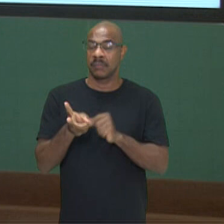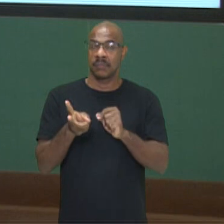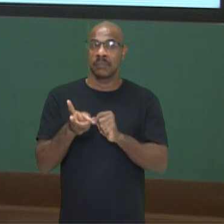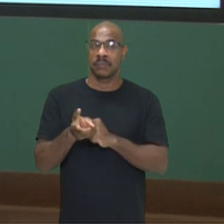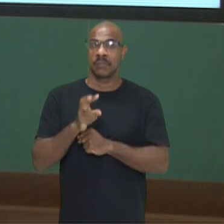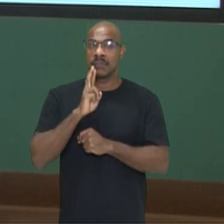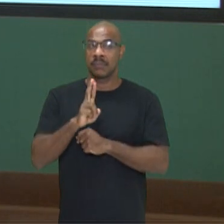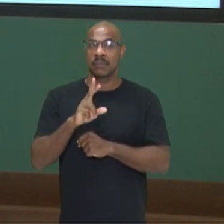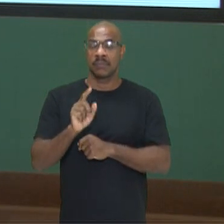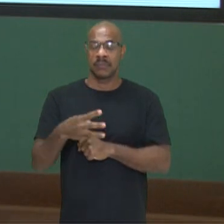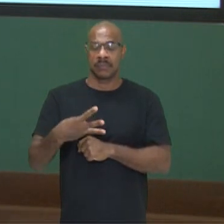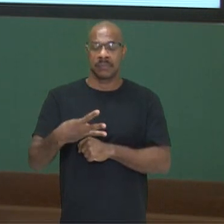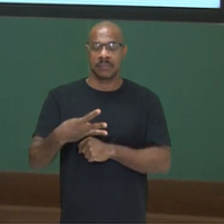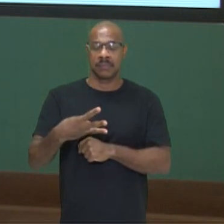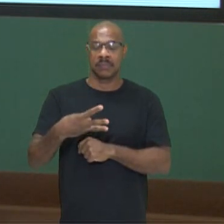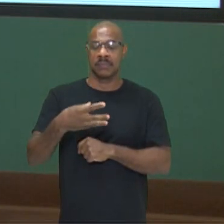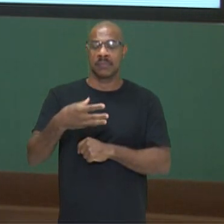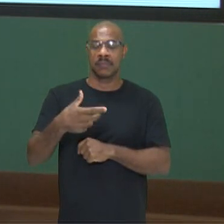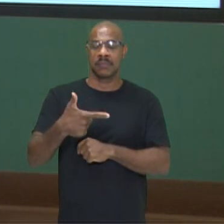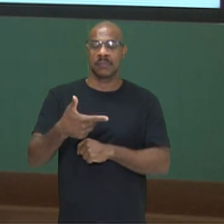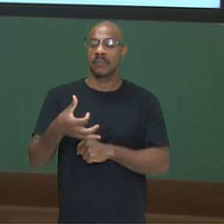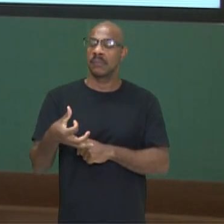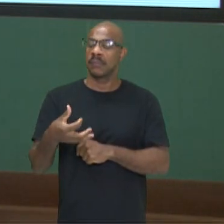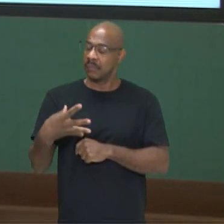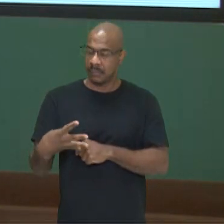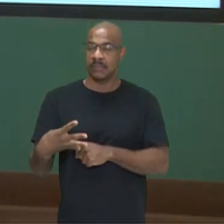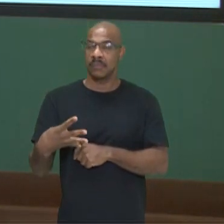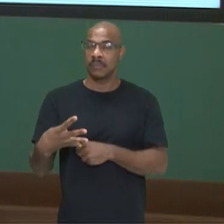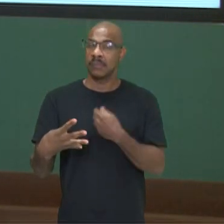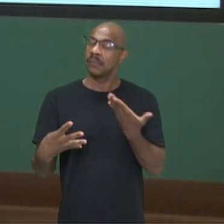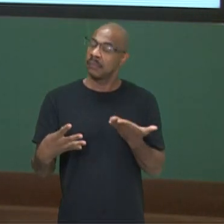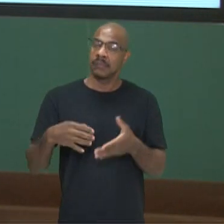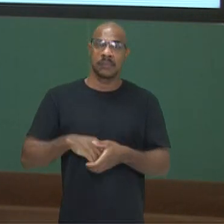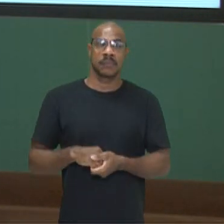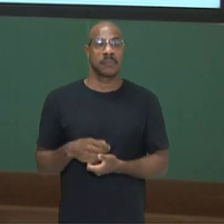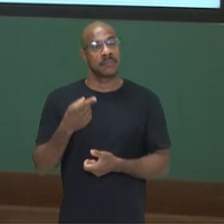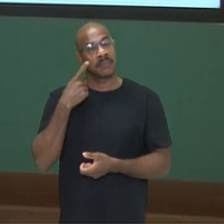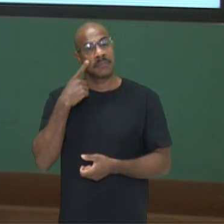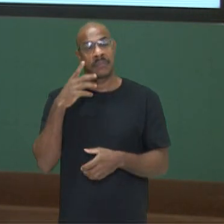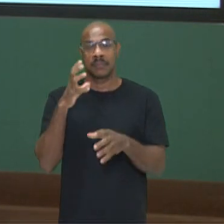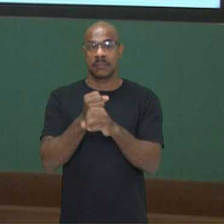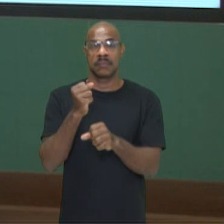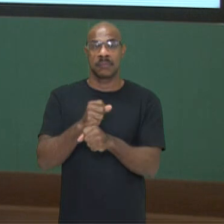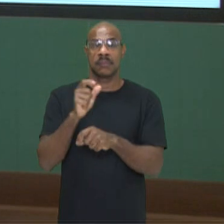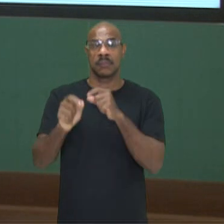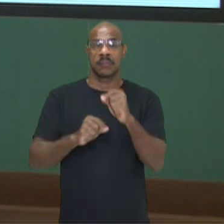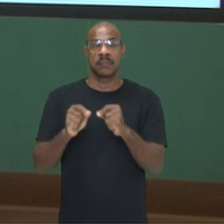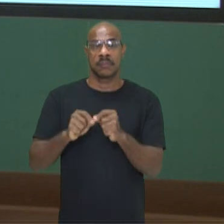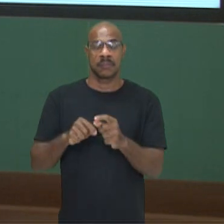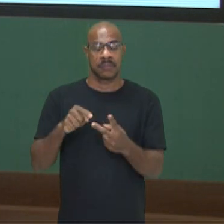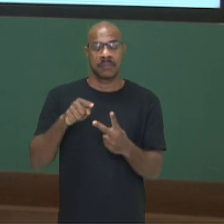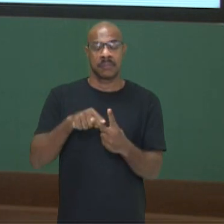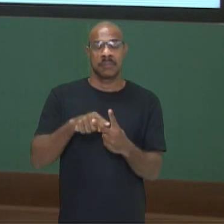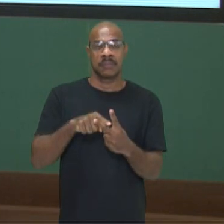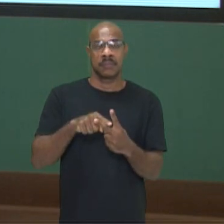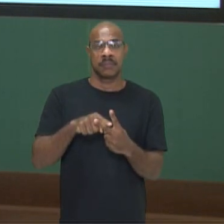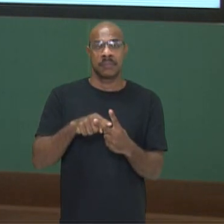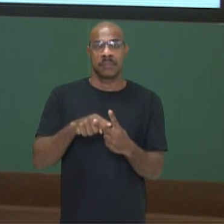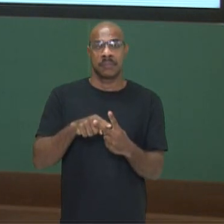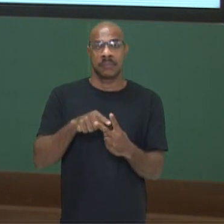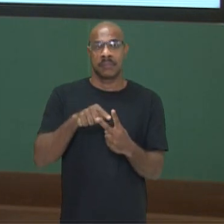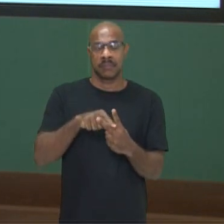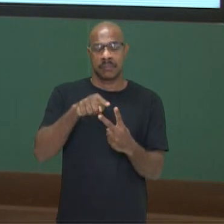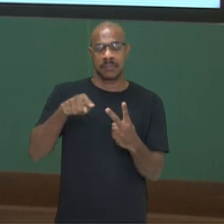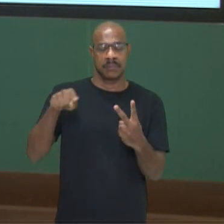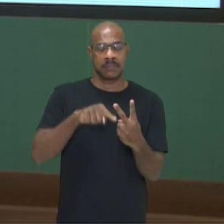dá 324, ok? Para isso, nós vamos calcular a raiz quadrada do